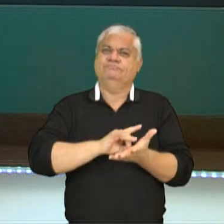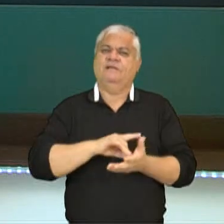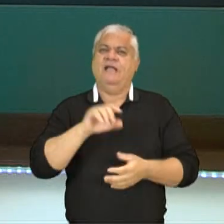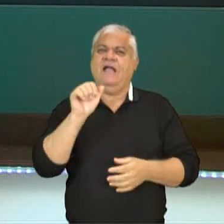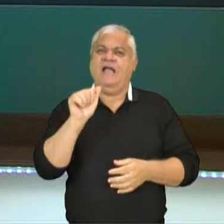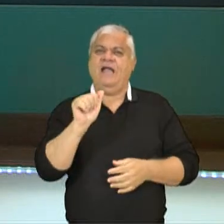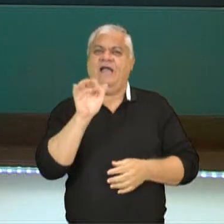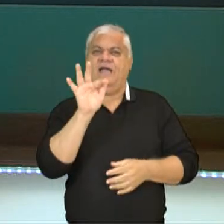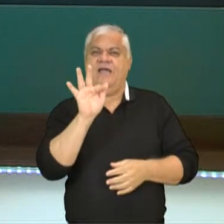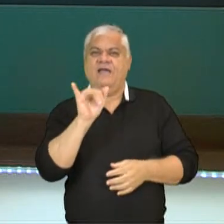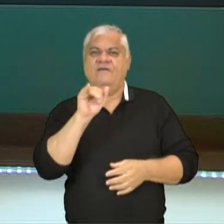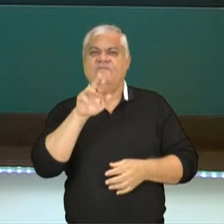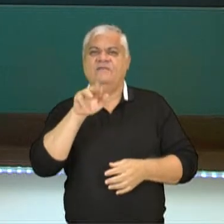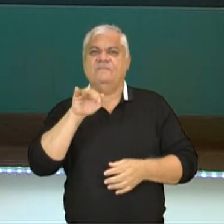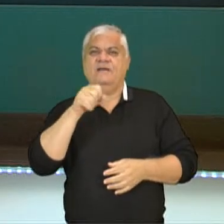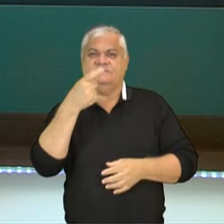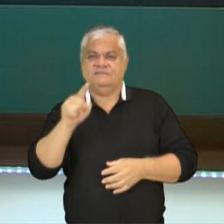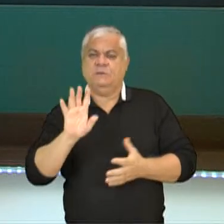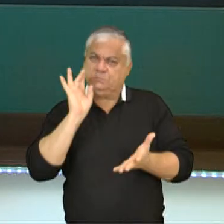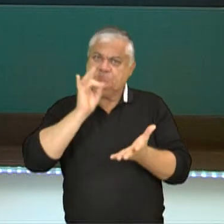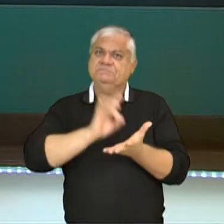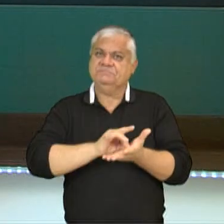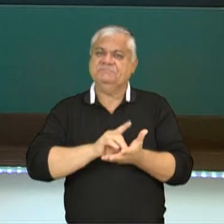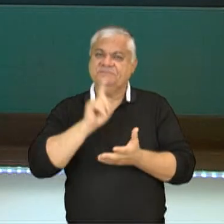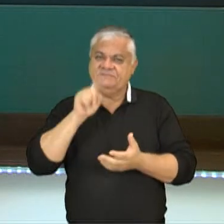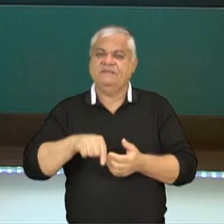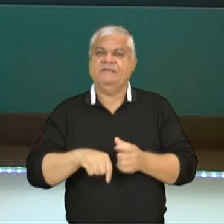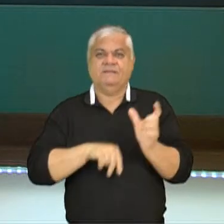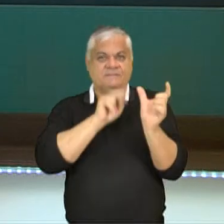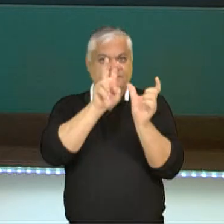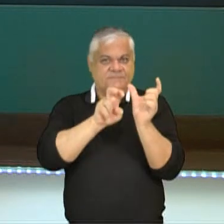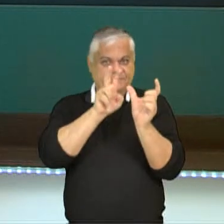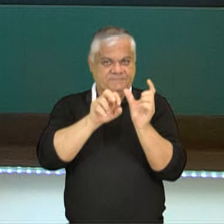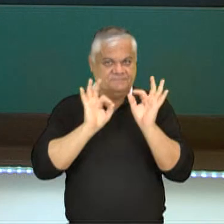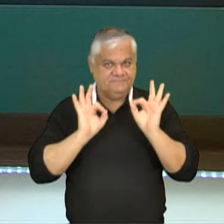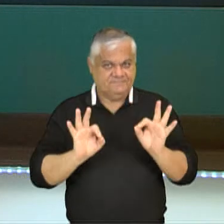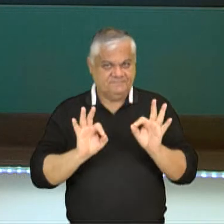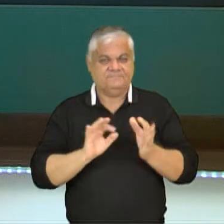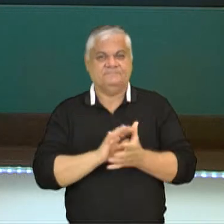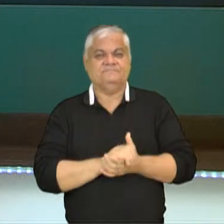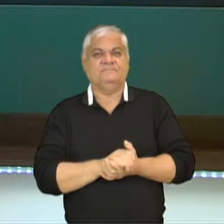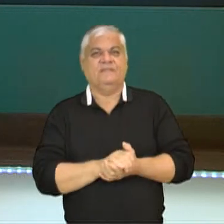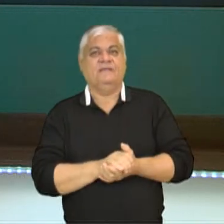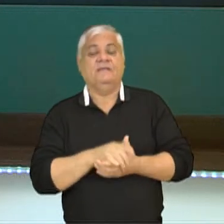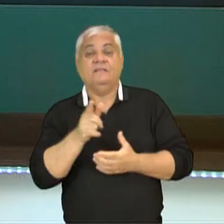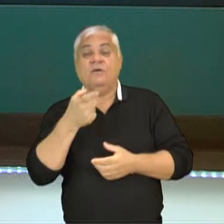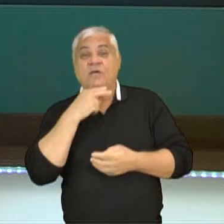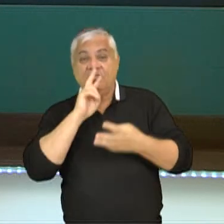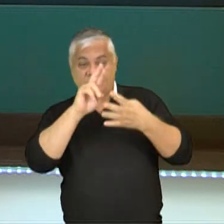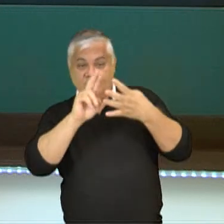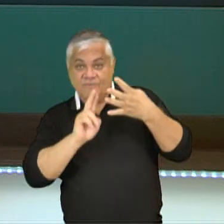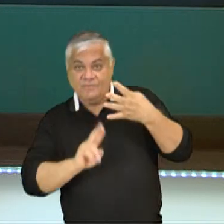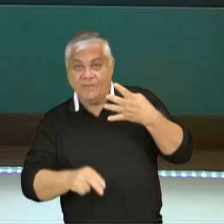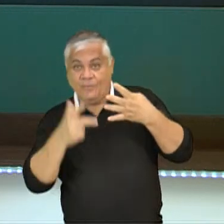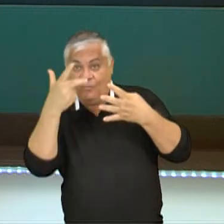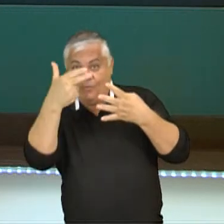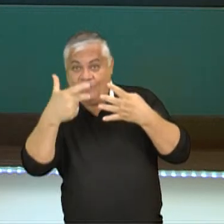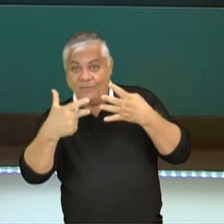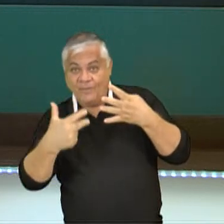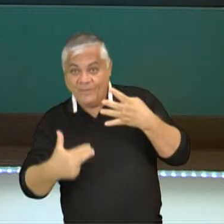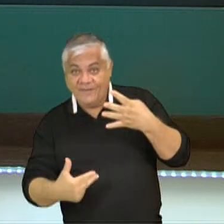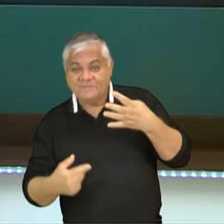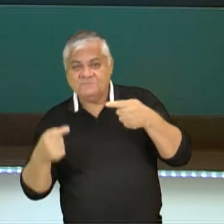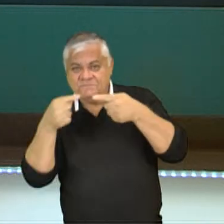Uma afirmação. Né? Temos um advérbio, portanto, de afirmação, certo? Se responderam algo aí que vem